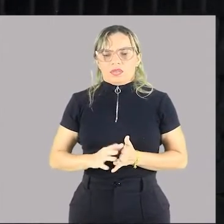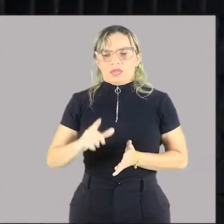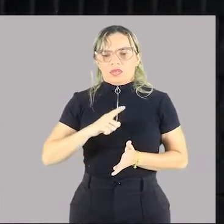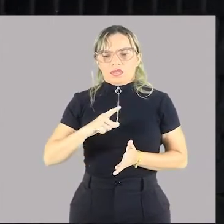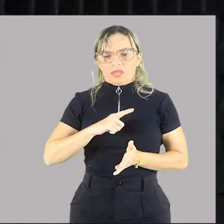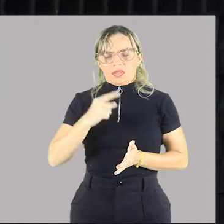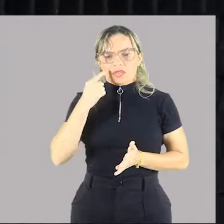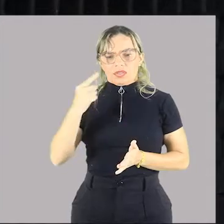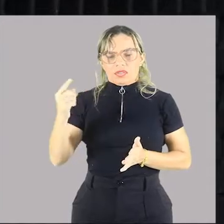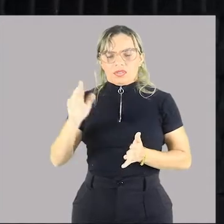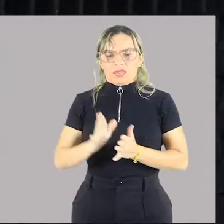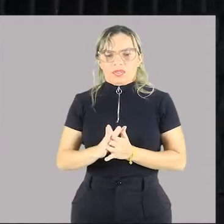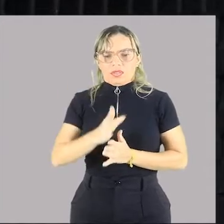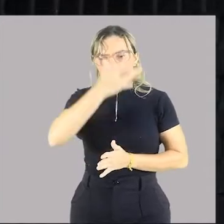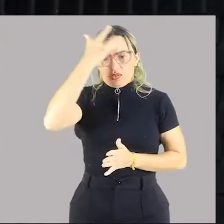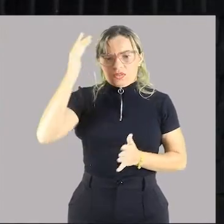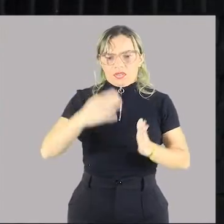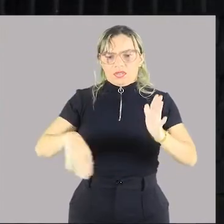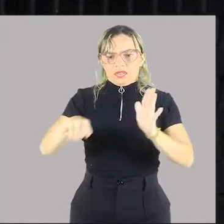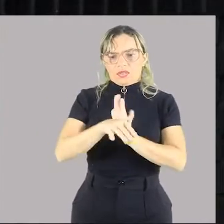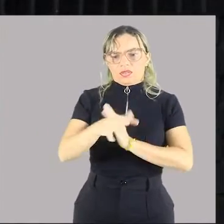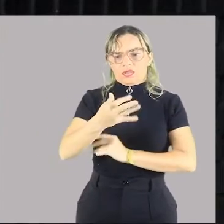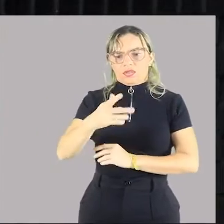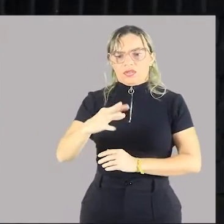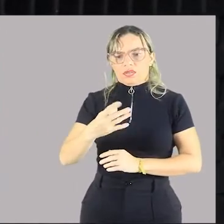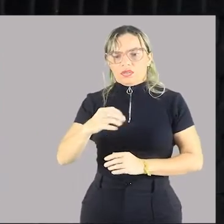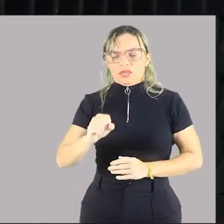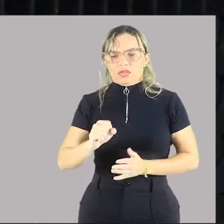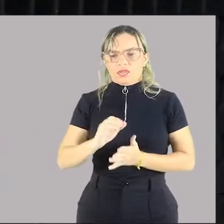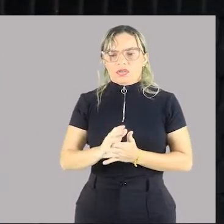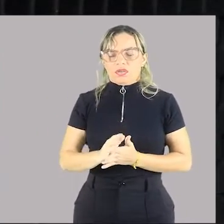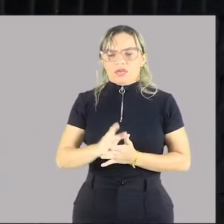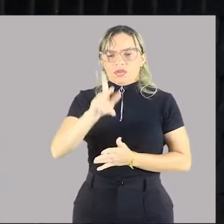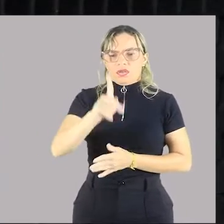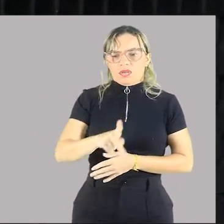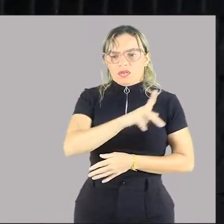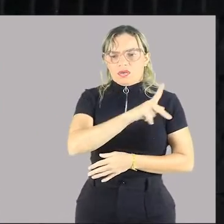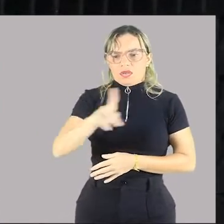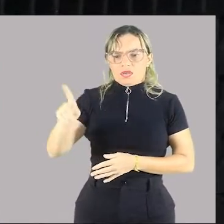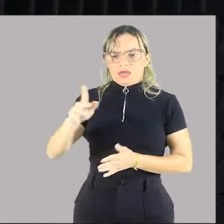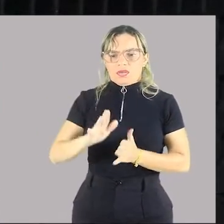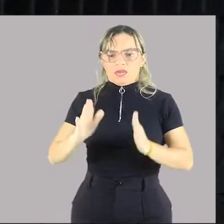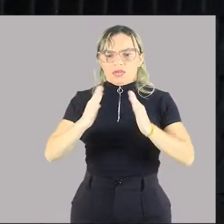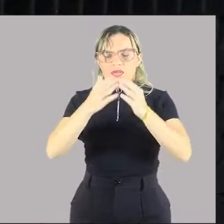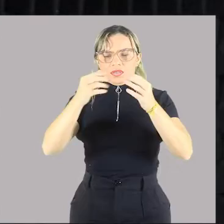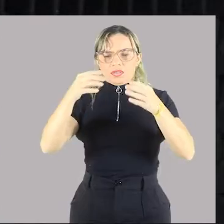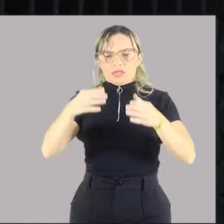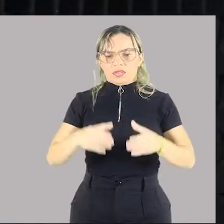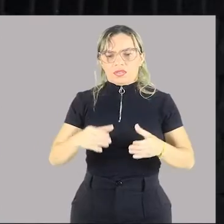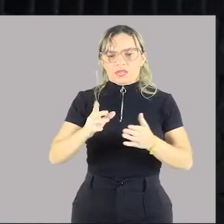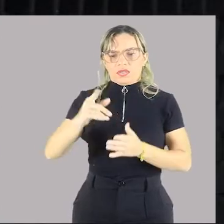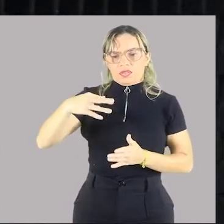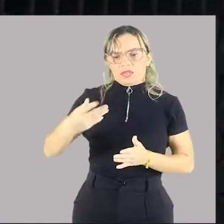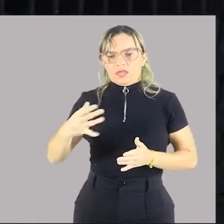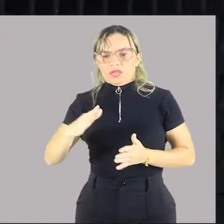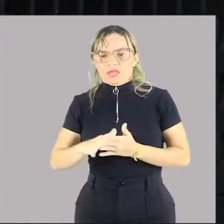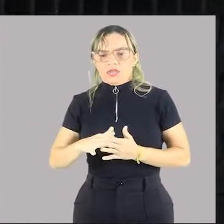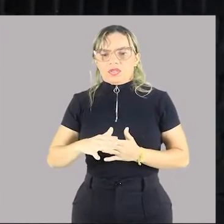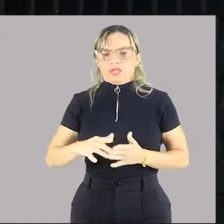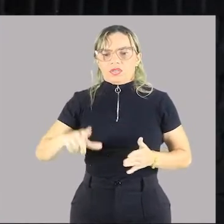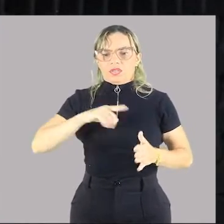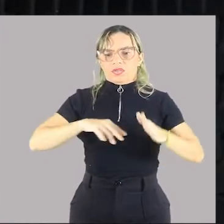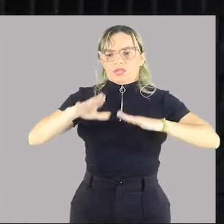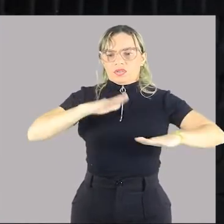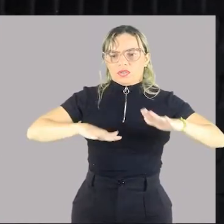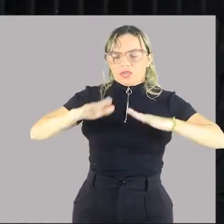e padres no seu casarão de Noruega, tinha o cuidado de conservar em casa uma opulência de